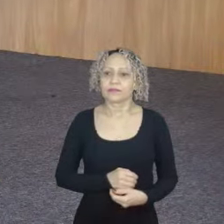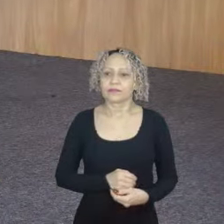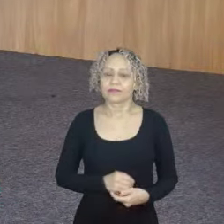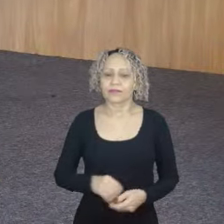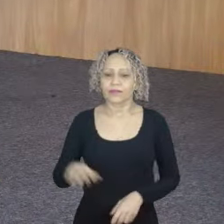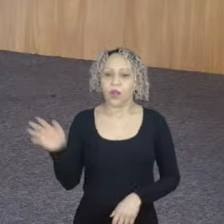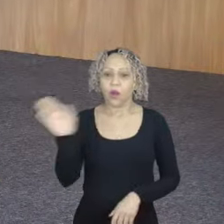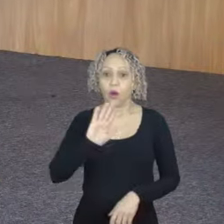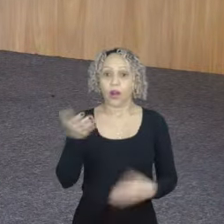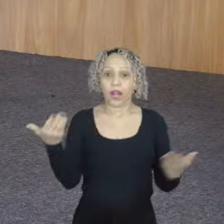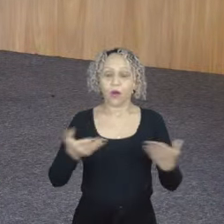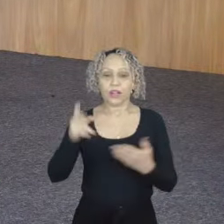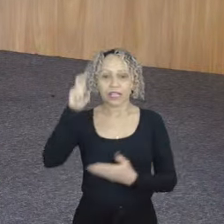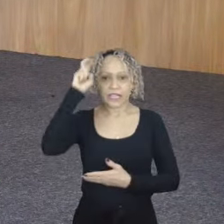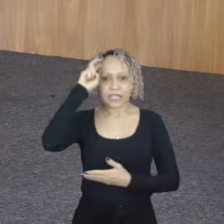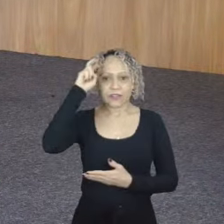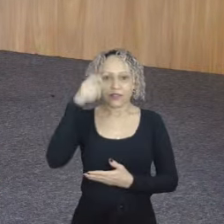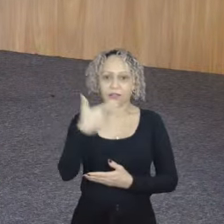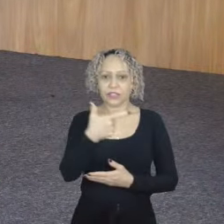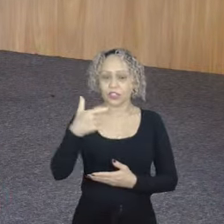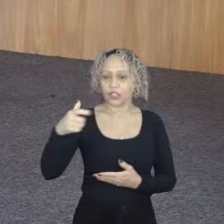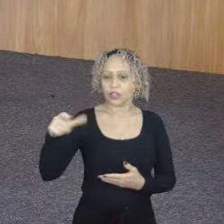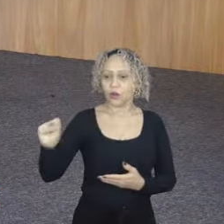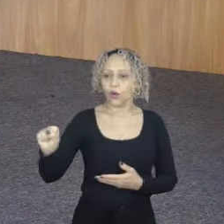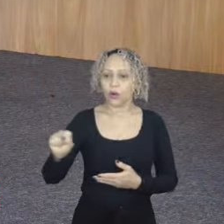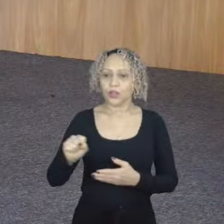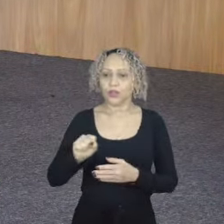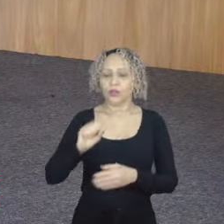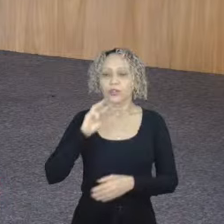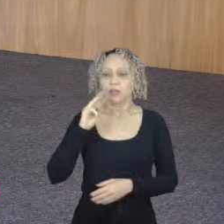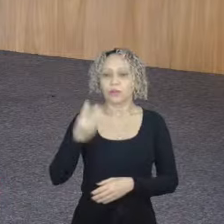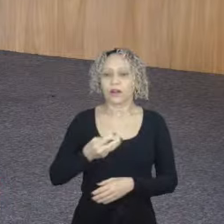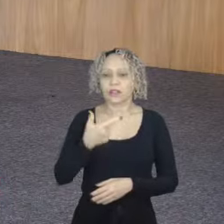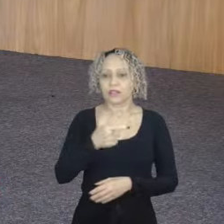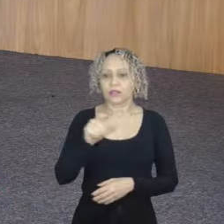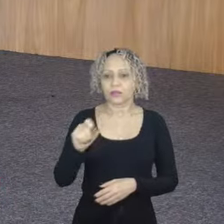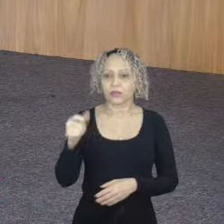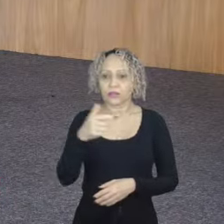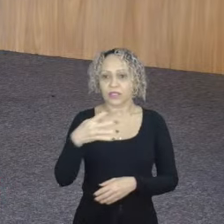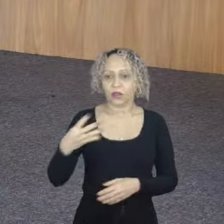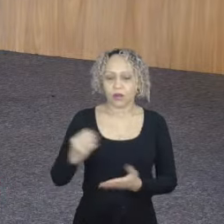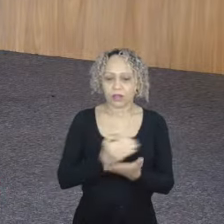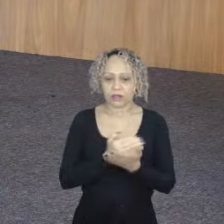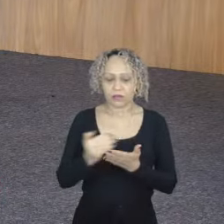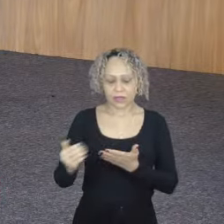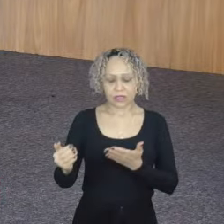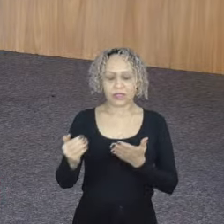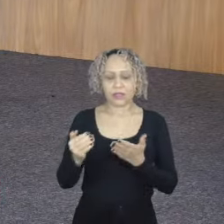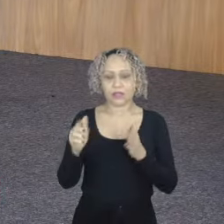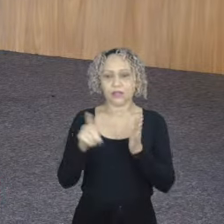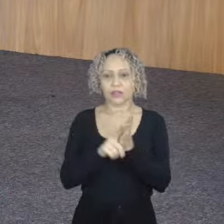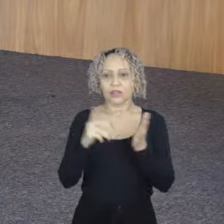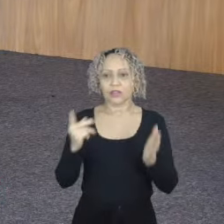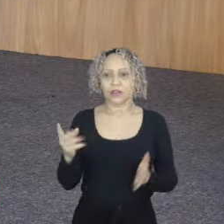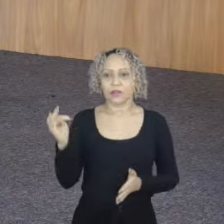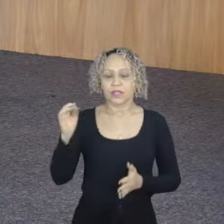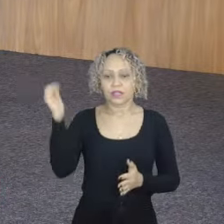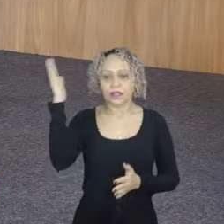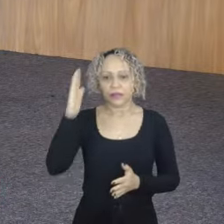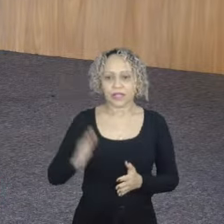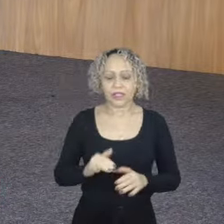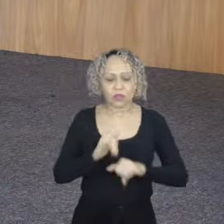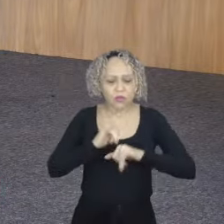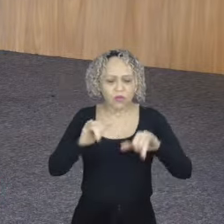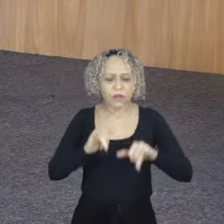Olá, hoje é quinta-feira, 28 de março de 2024. Está começando agora mais um Jornal PT Brasil, com muita informação e